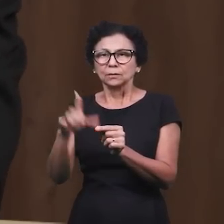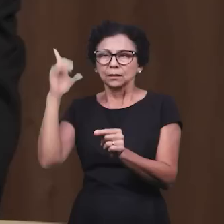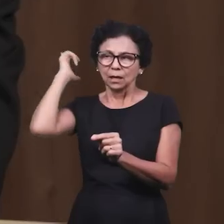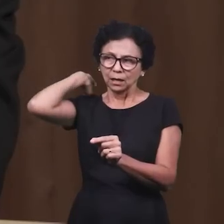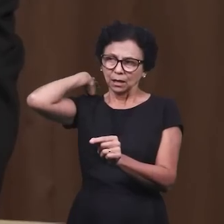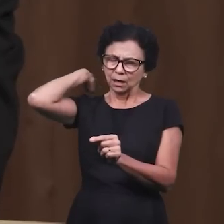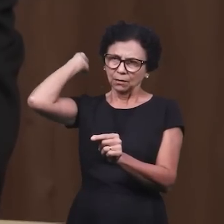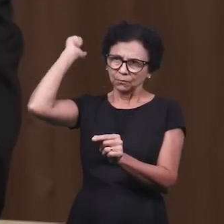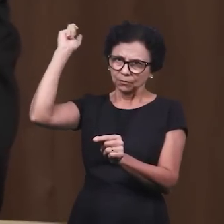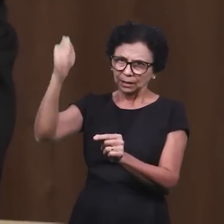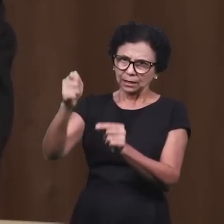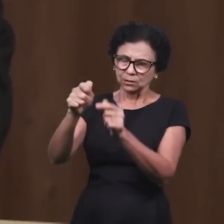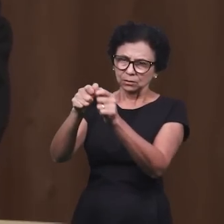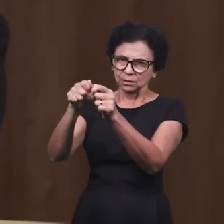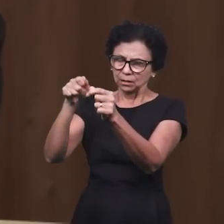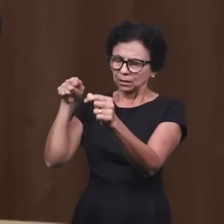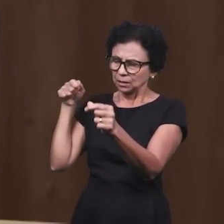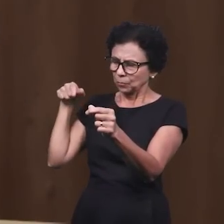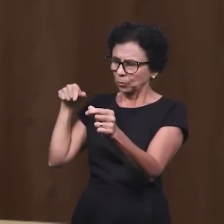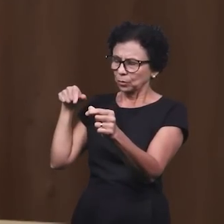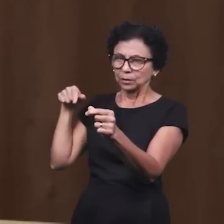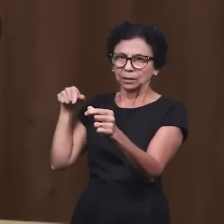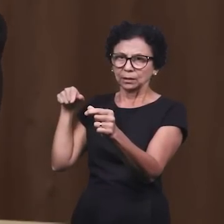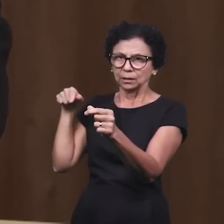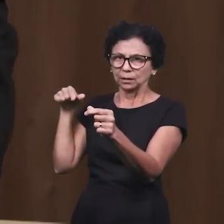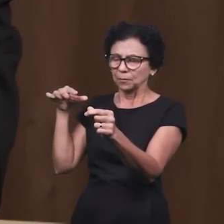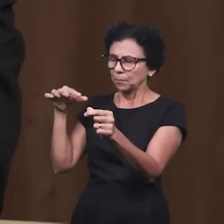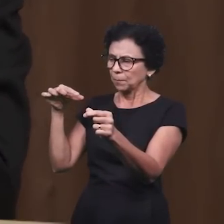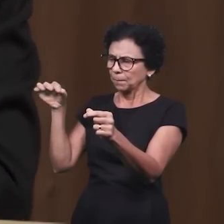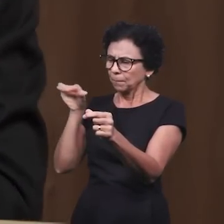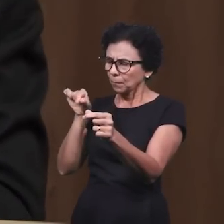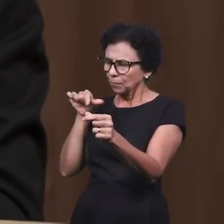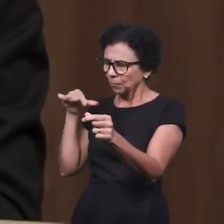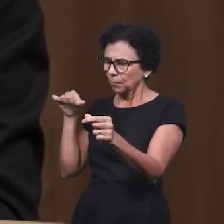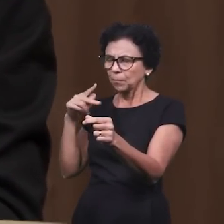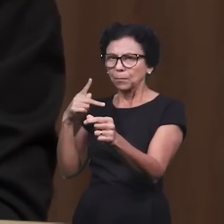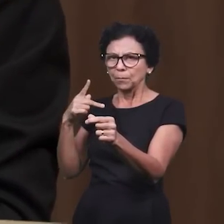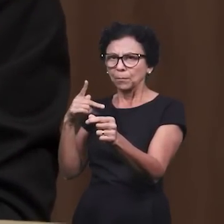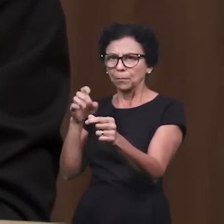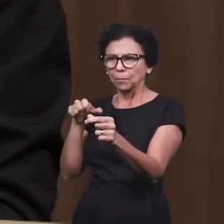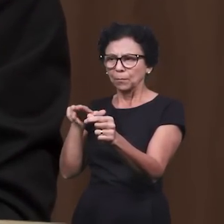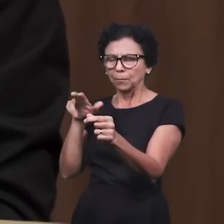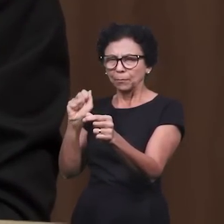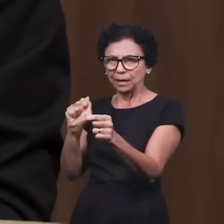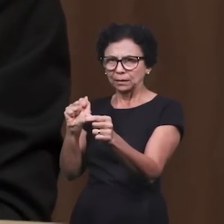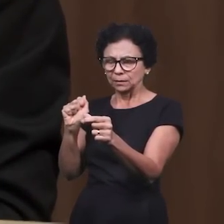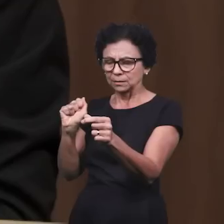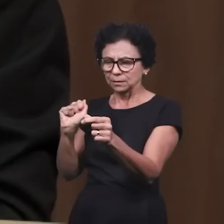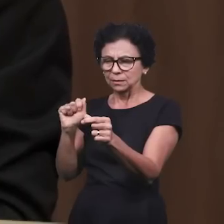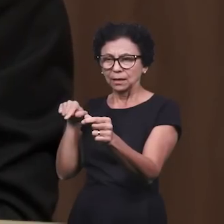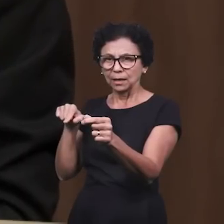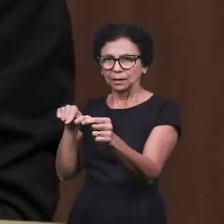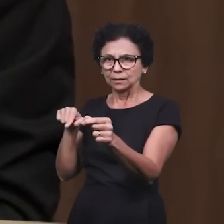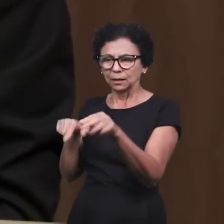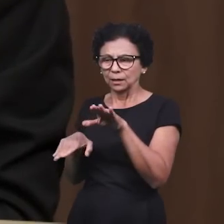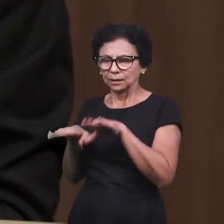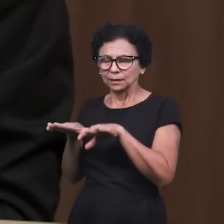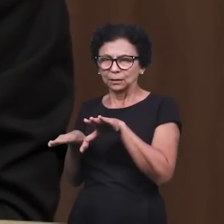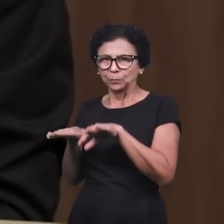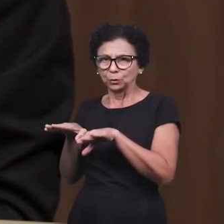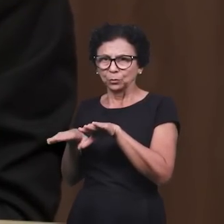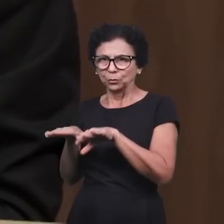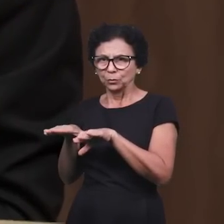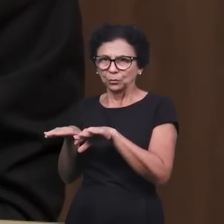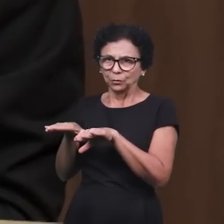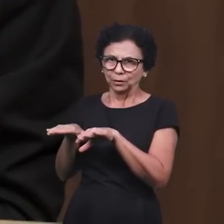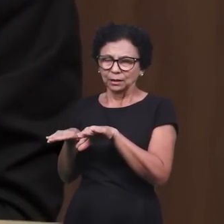colocar, você pode ter o arco melhor que for. Se não tiver equilíbrio, as penas, ela vai